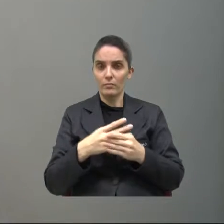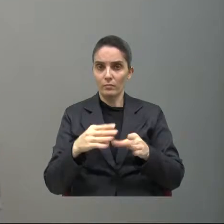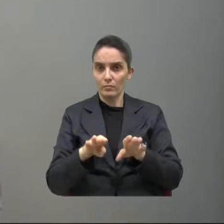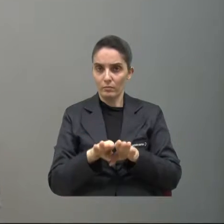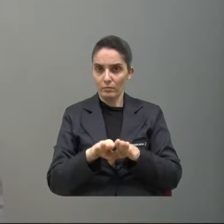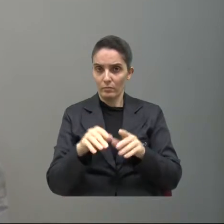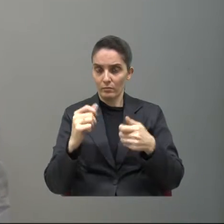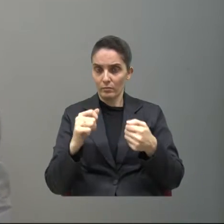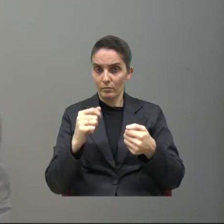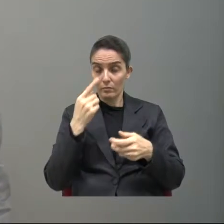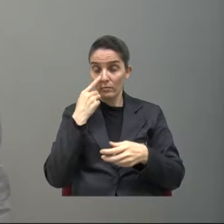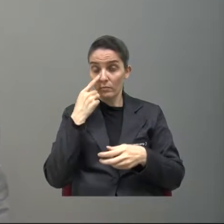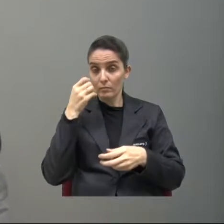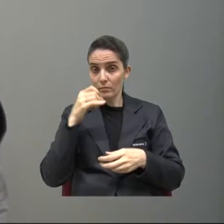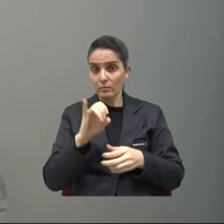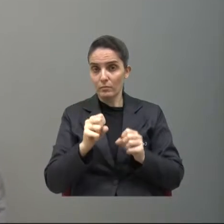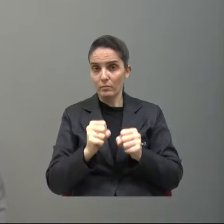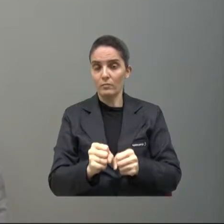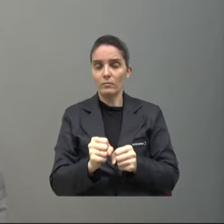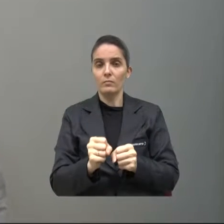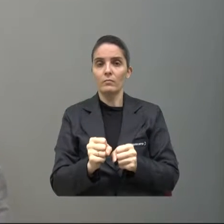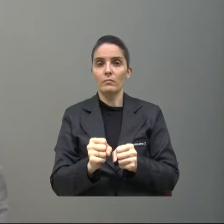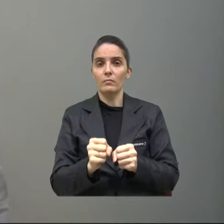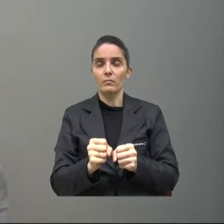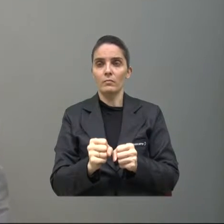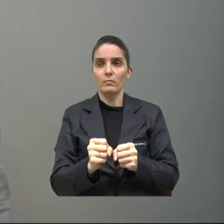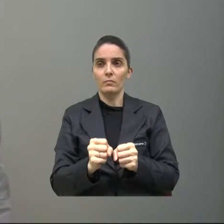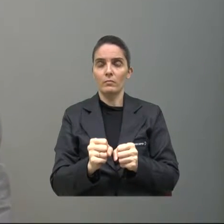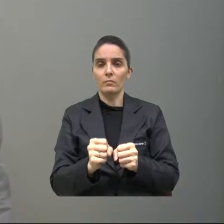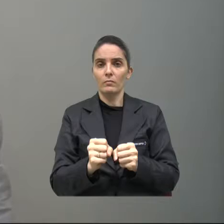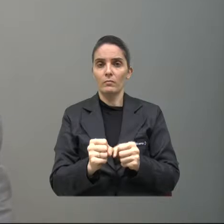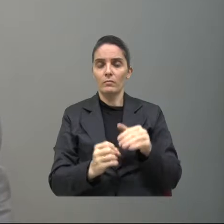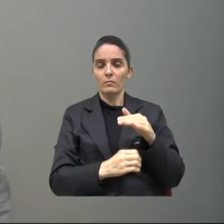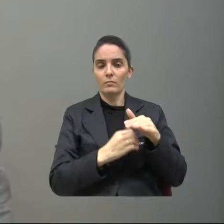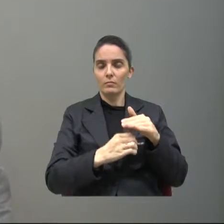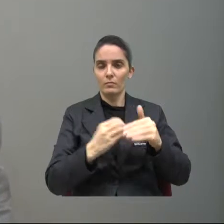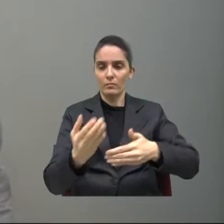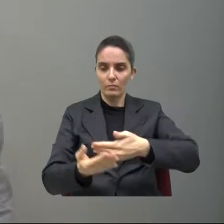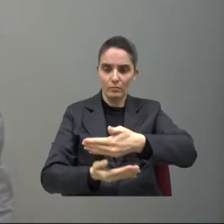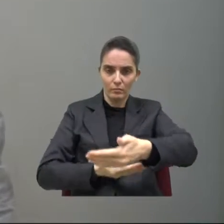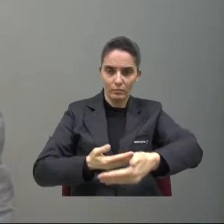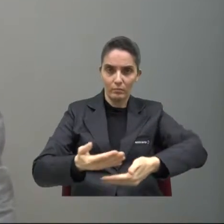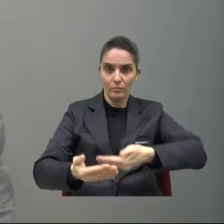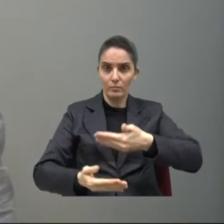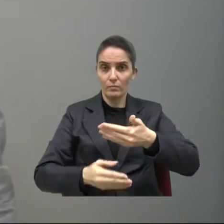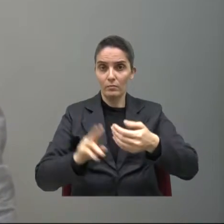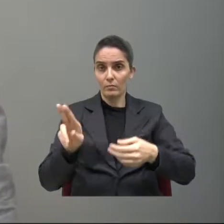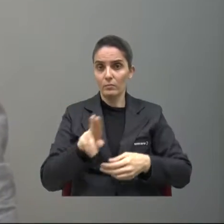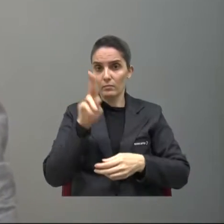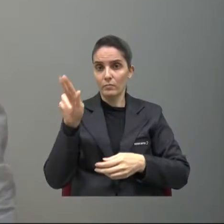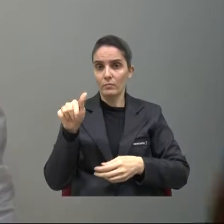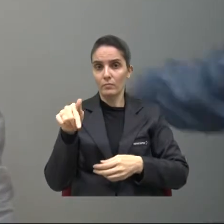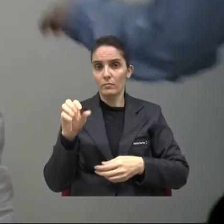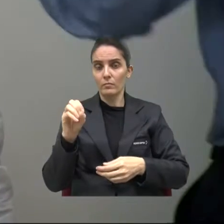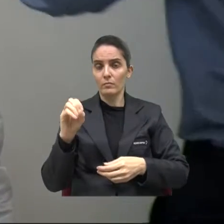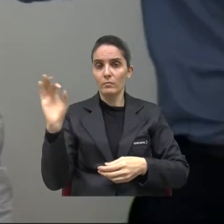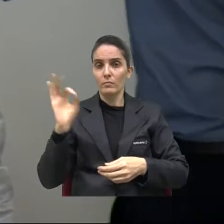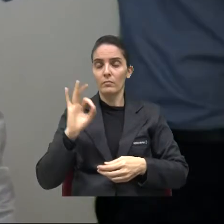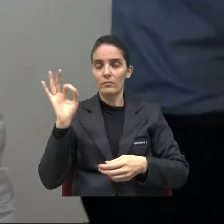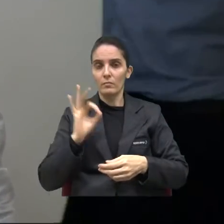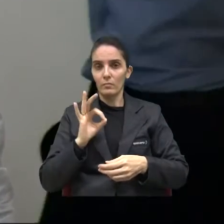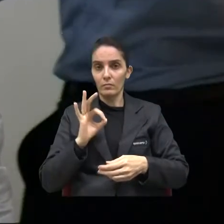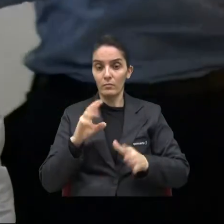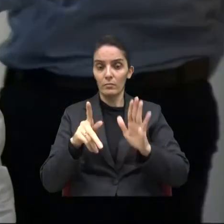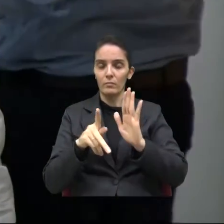ver a possibilidade de uma contrapartida do empreendimento de ser usado pelo menos 70% da mão de obra da